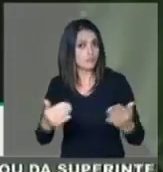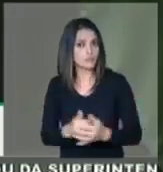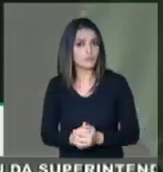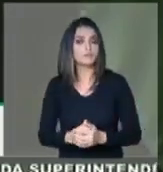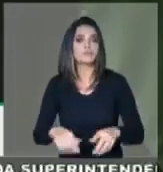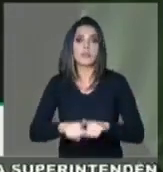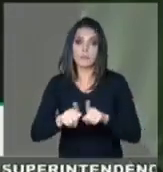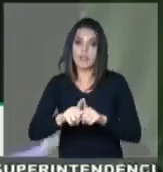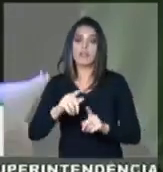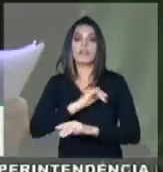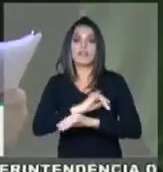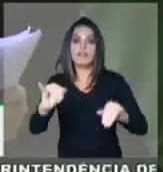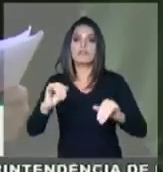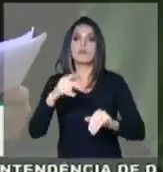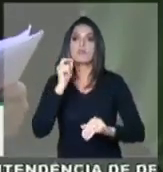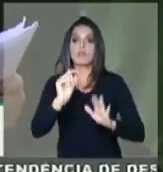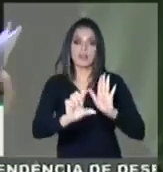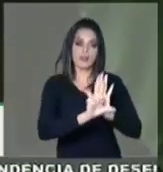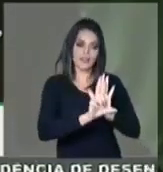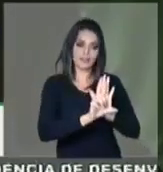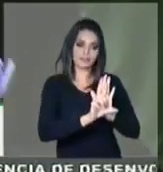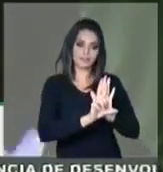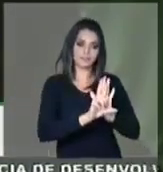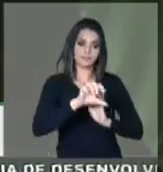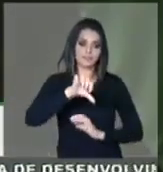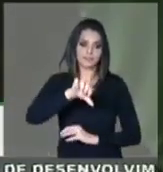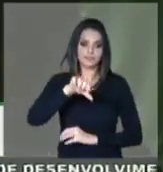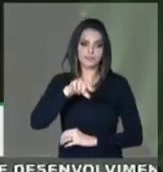essa legislação, a Lei